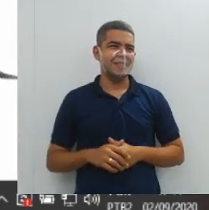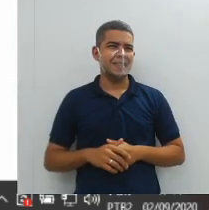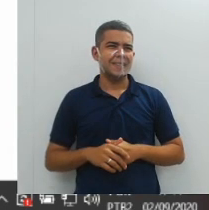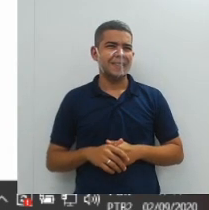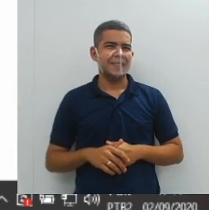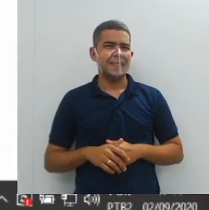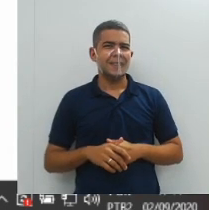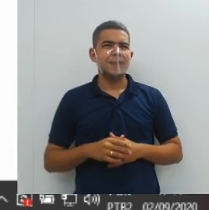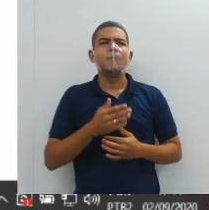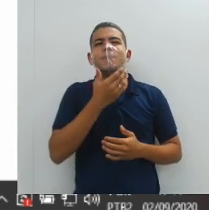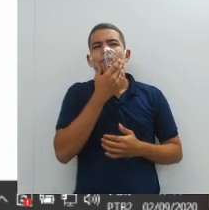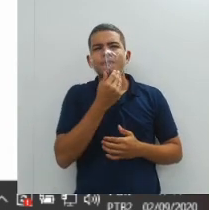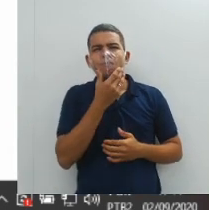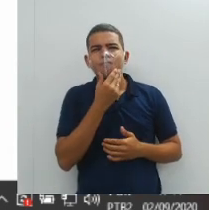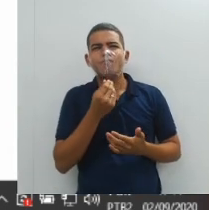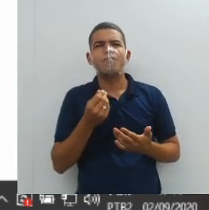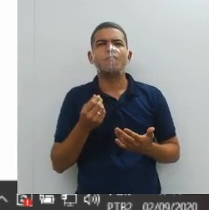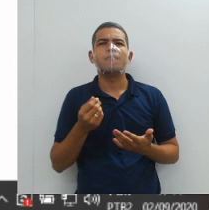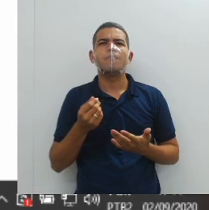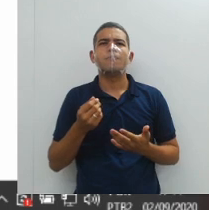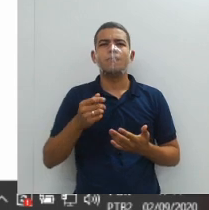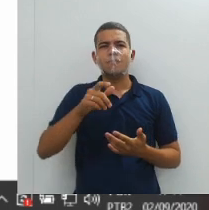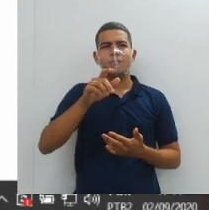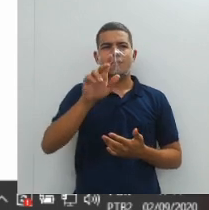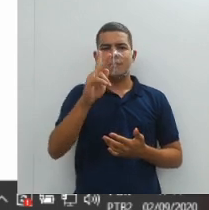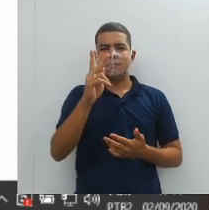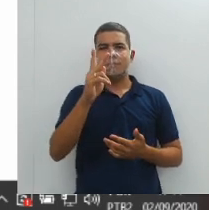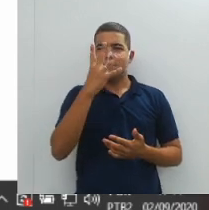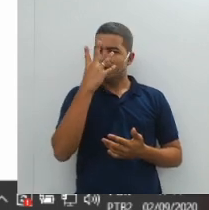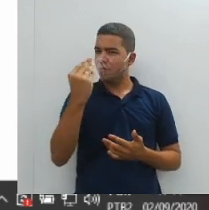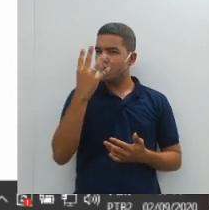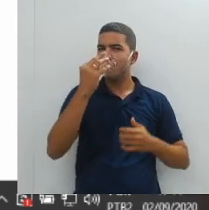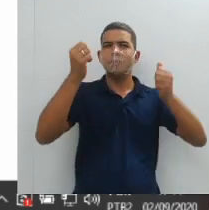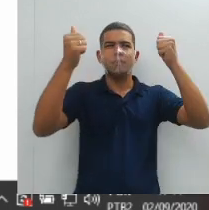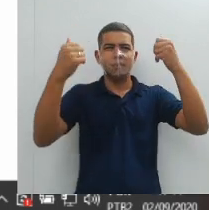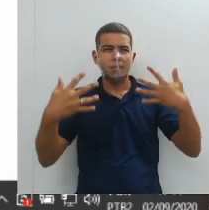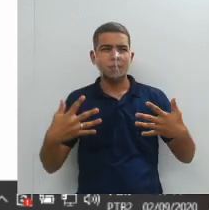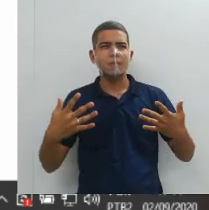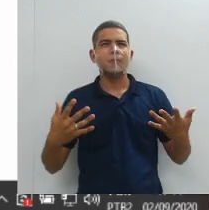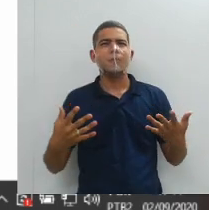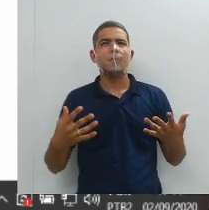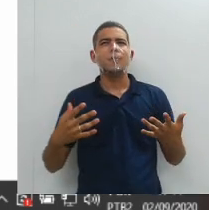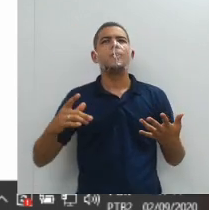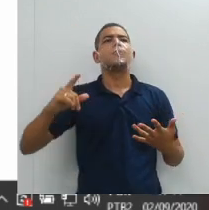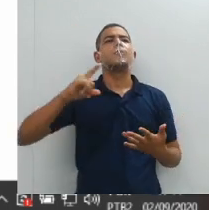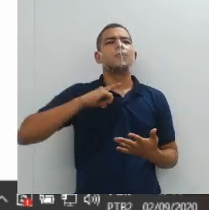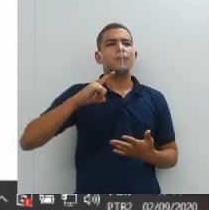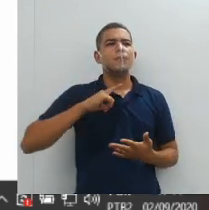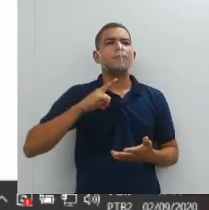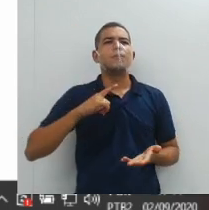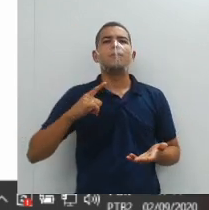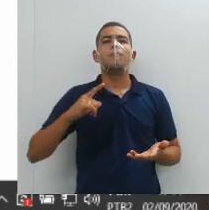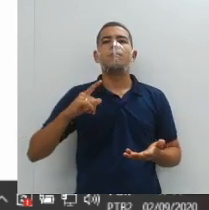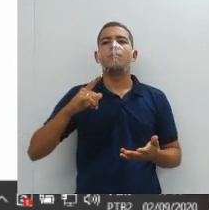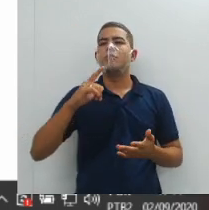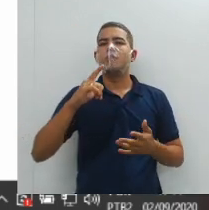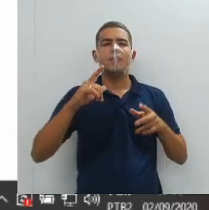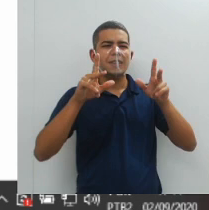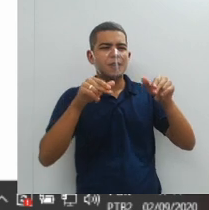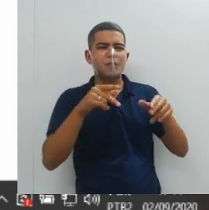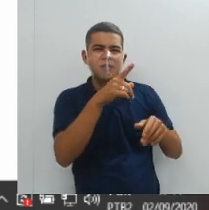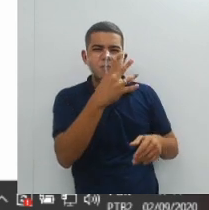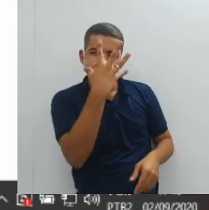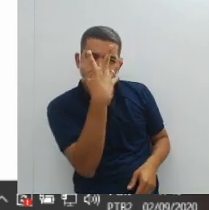homem, portanto, para Locke ou para Thomas Hobbes, vai aparecer como lobo do